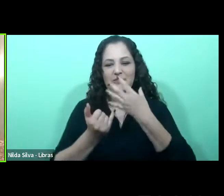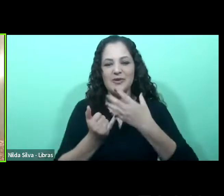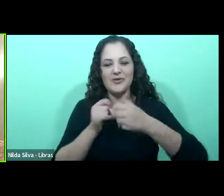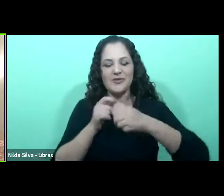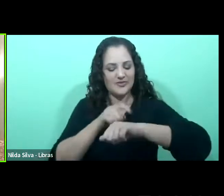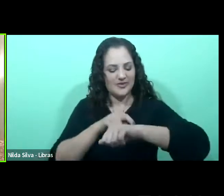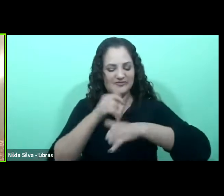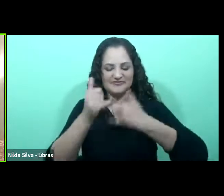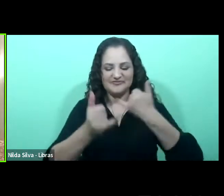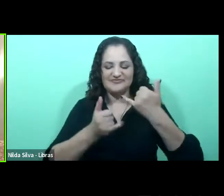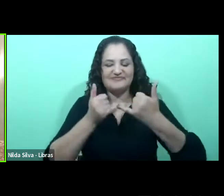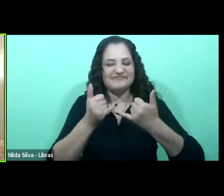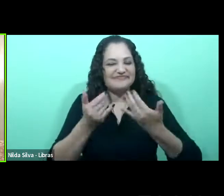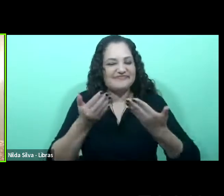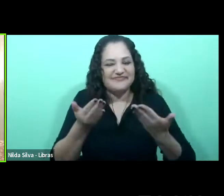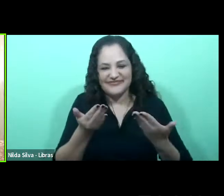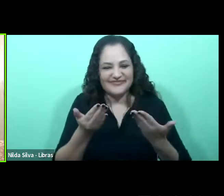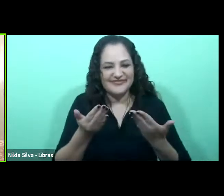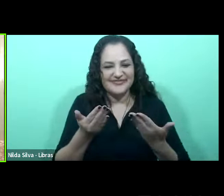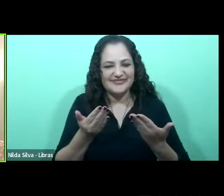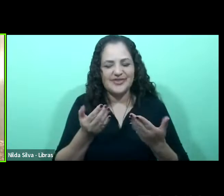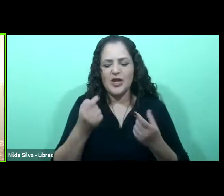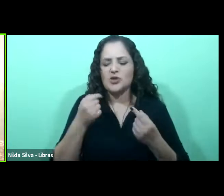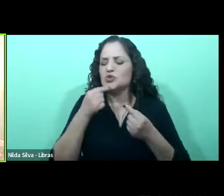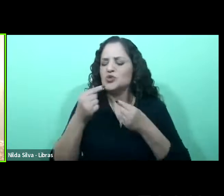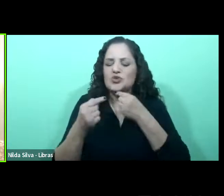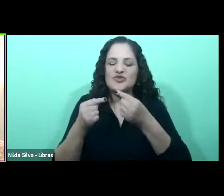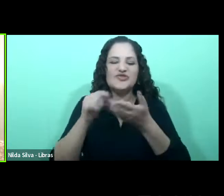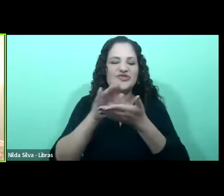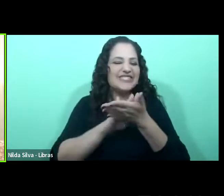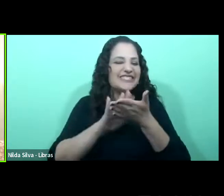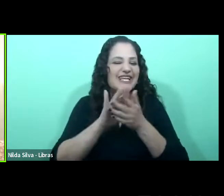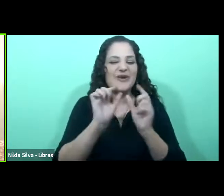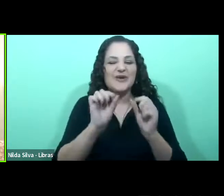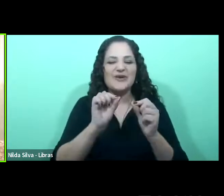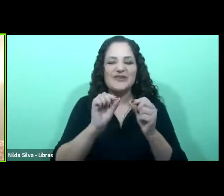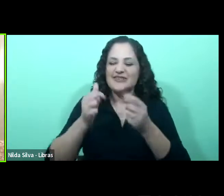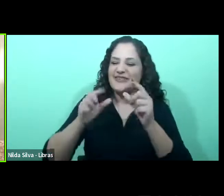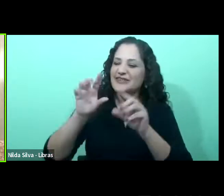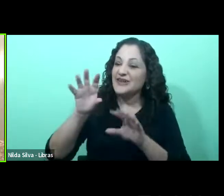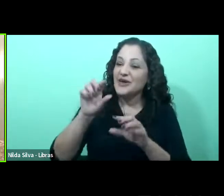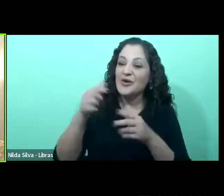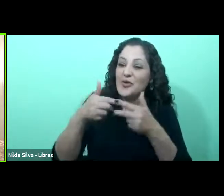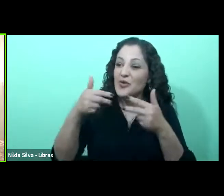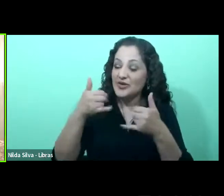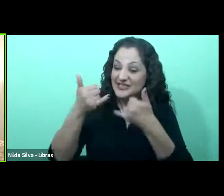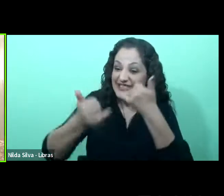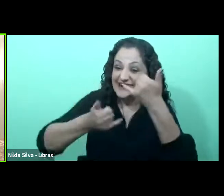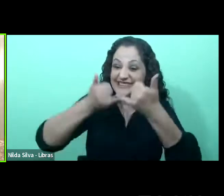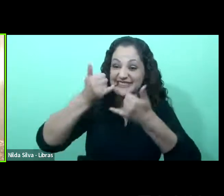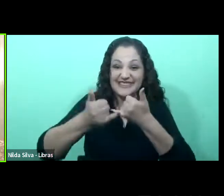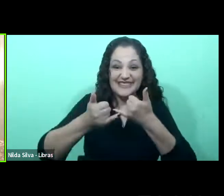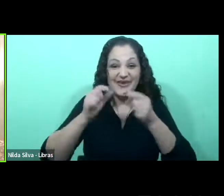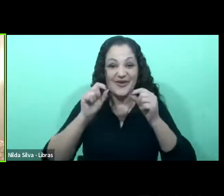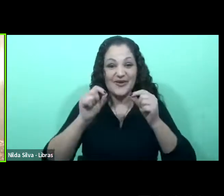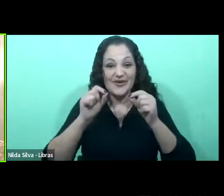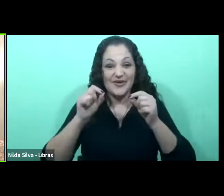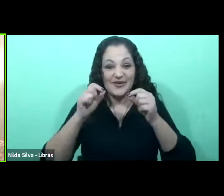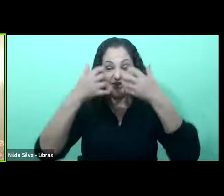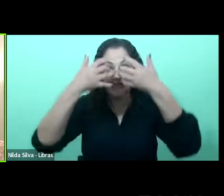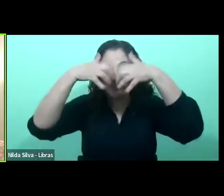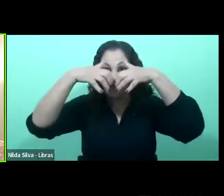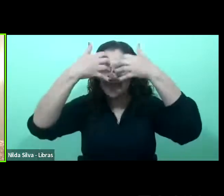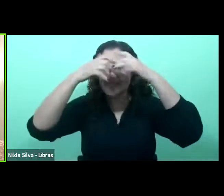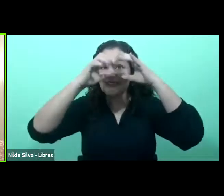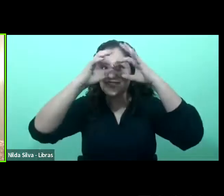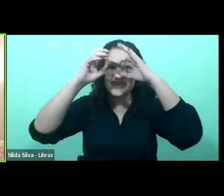Sem dúvidas que qualquer brinquedo pode fazer que seus neurônios pisquem mais do que uma árvore de Natal. Mas não é por isso